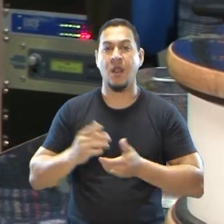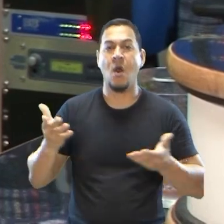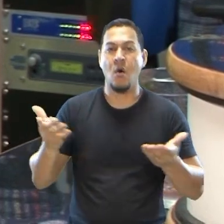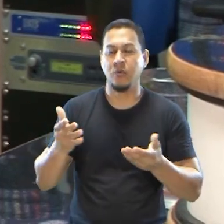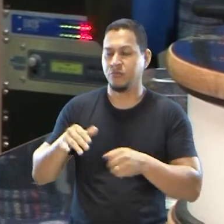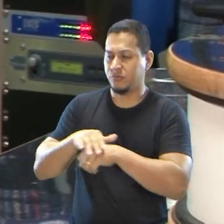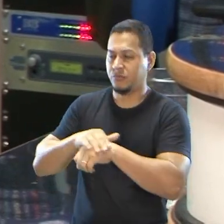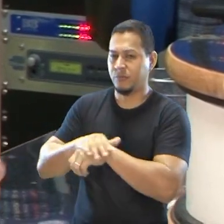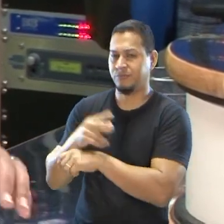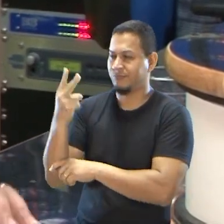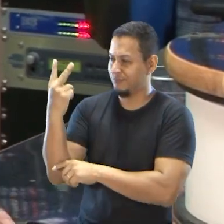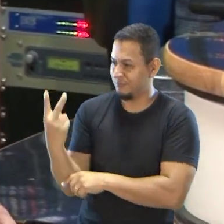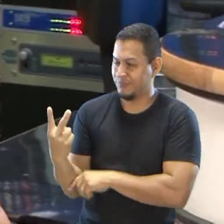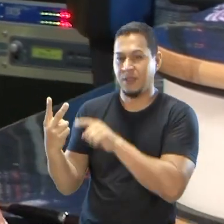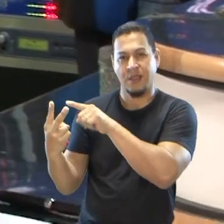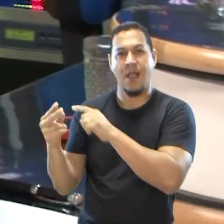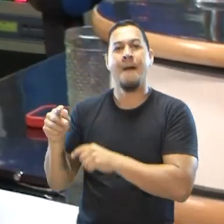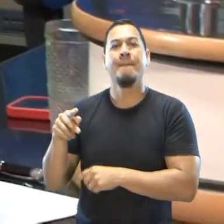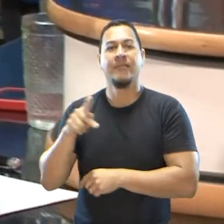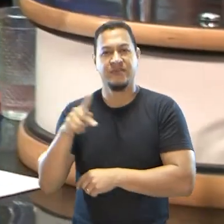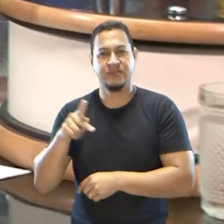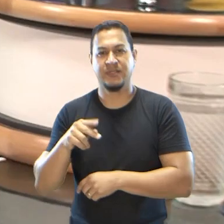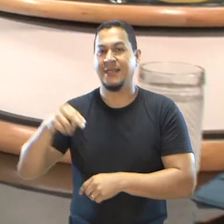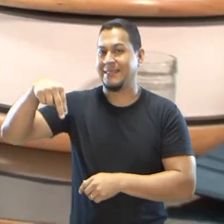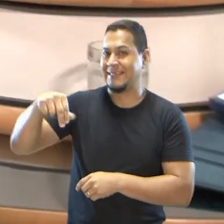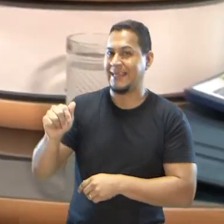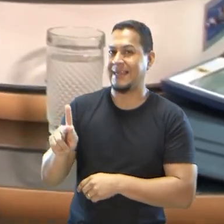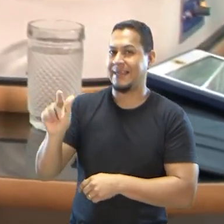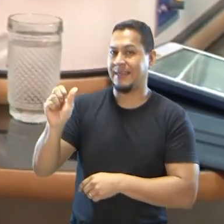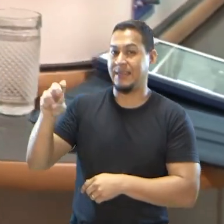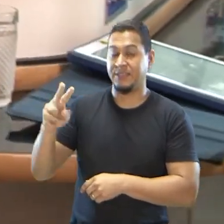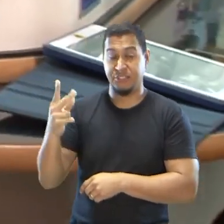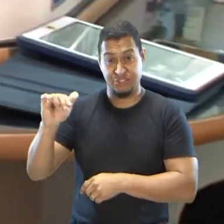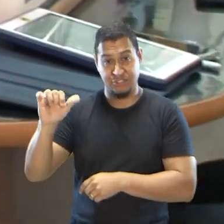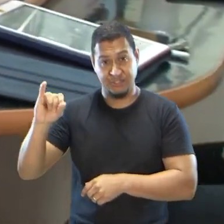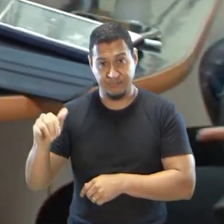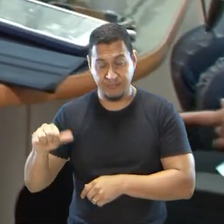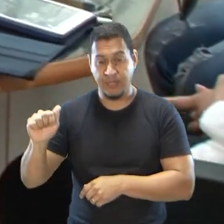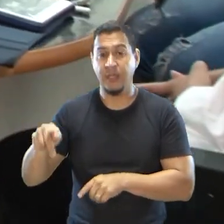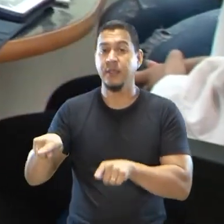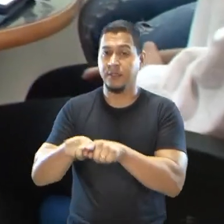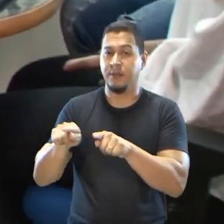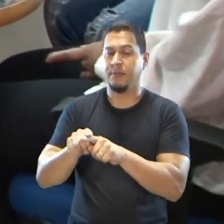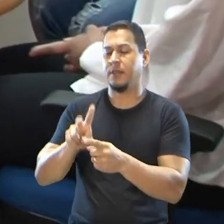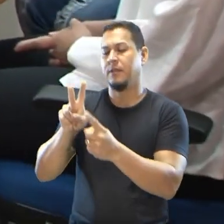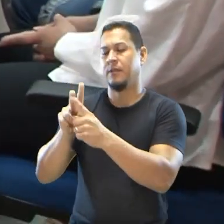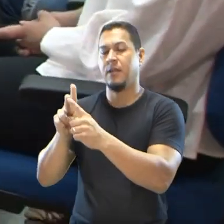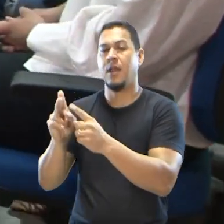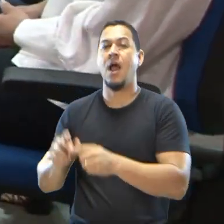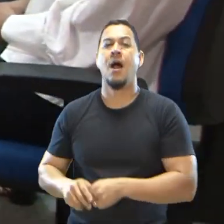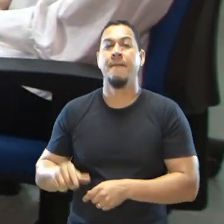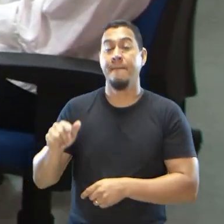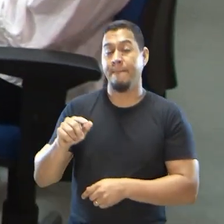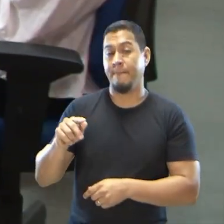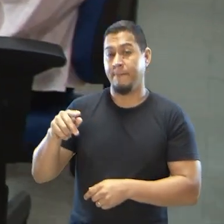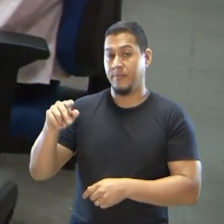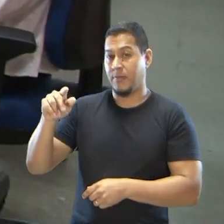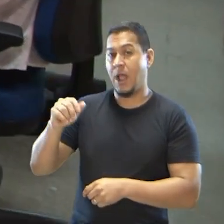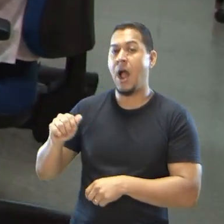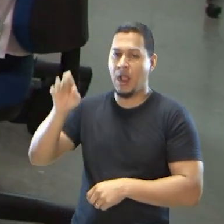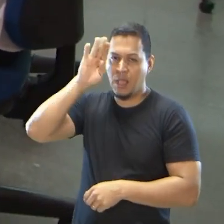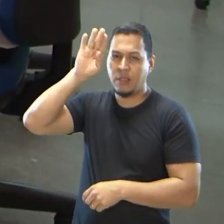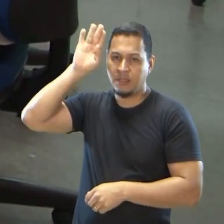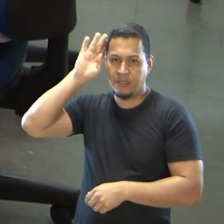PPGS-Bio. Nossas convidadas são a professora do programa, Fabiana Nakashima, e a mestranda do programa, Luana Alves Ruiz.